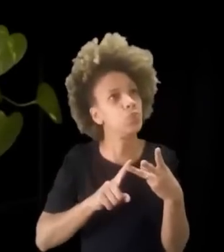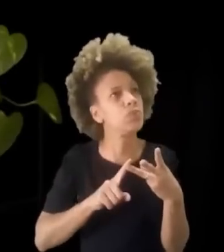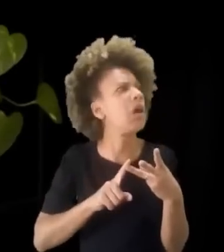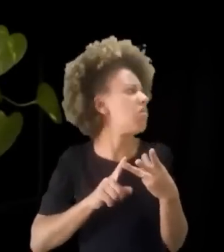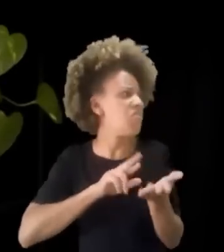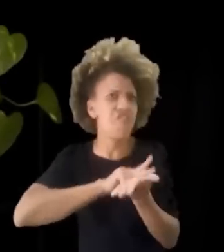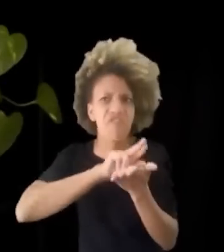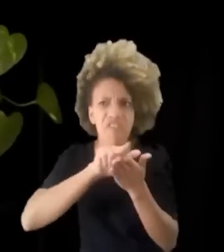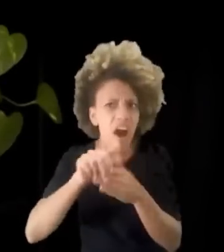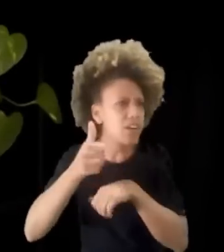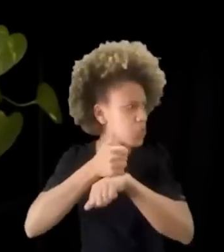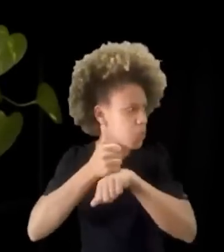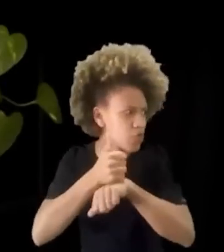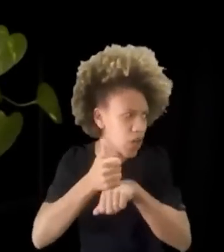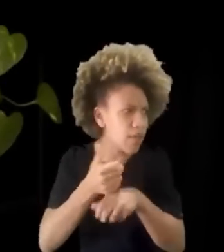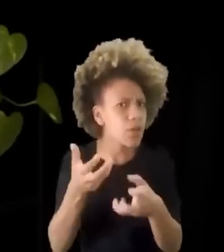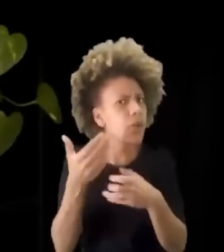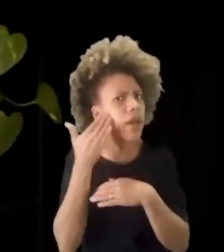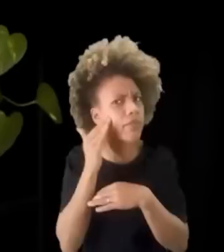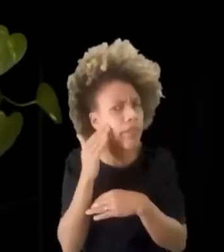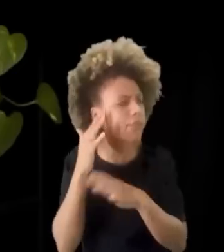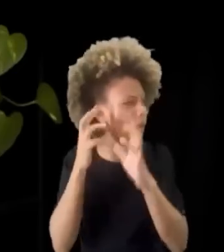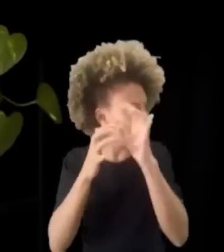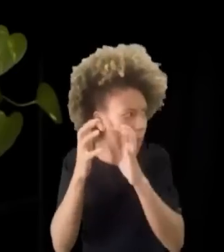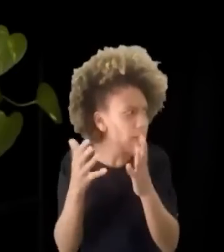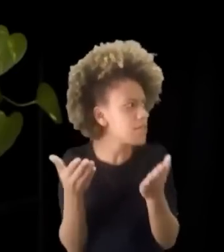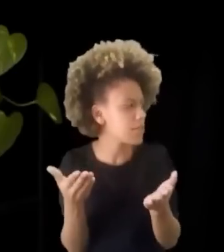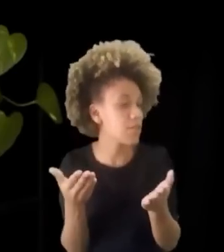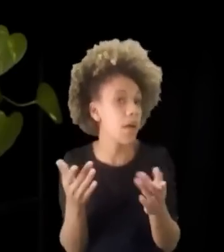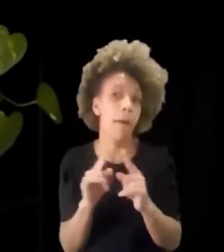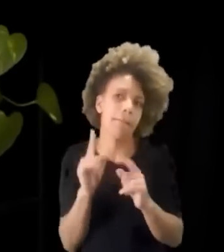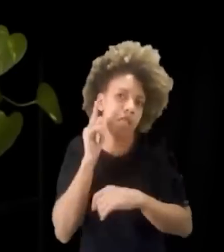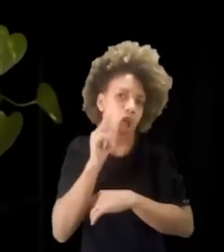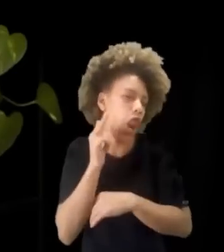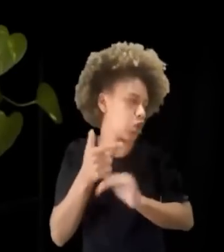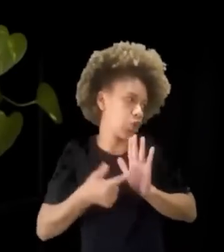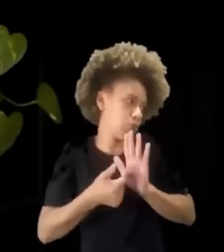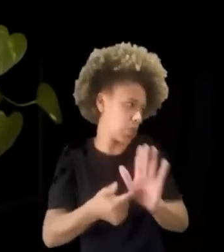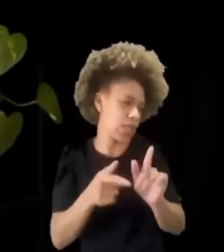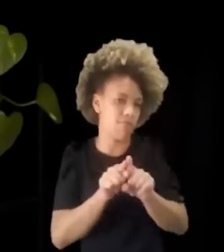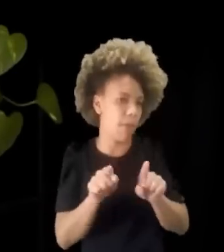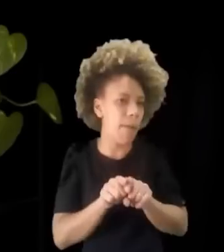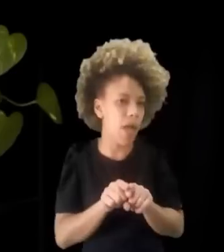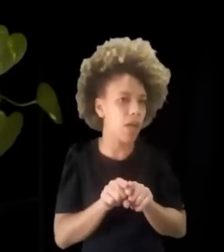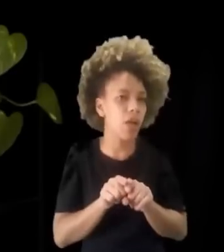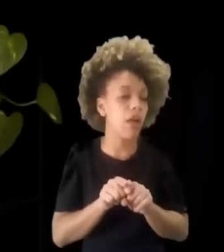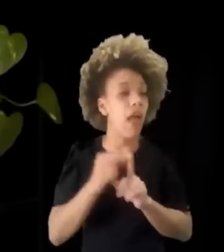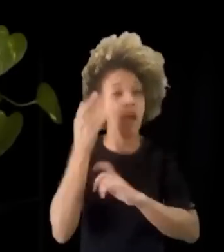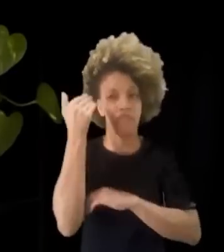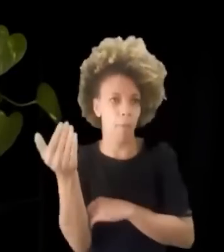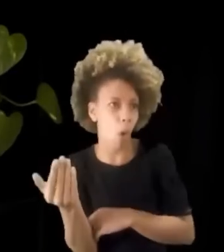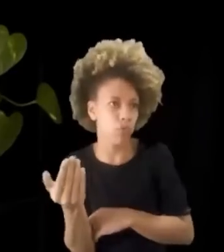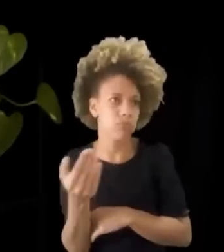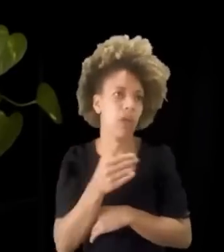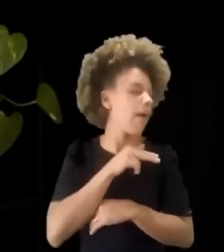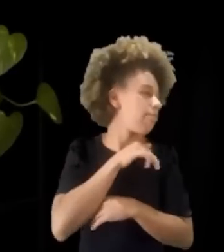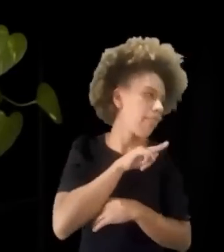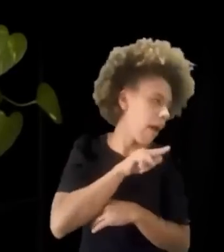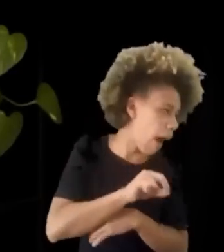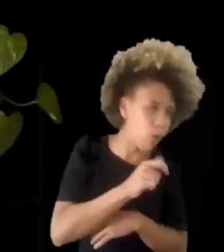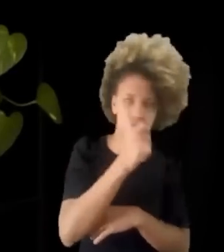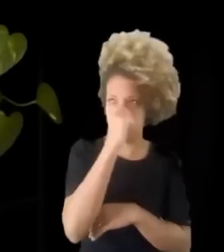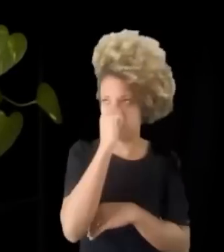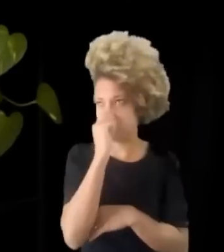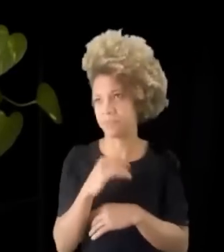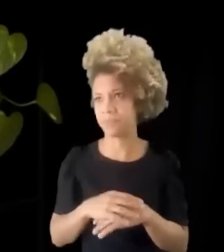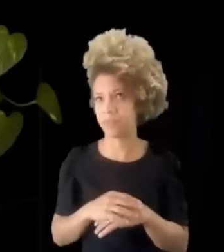uma galera assim do Povo porque eu quero entender a cabeça do cara e obviamente traz também um cara que é um famoso Ronaldo aqui